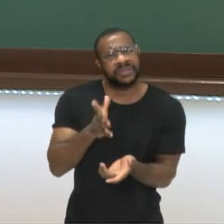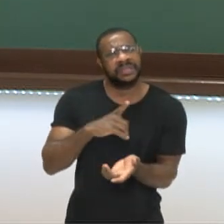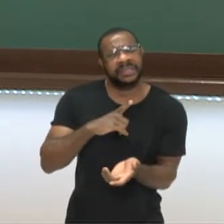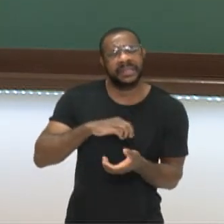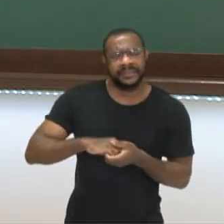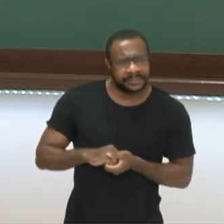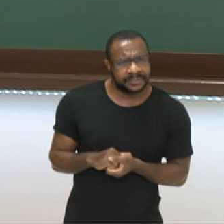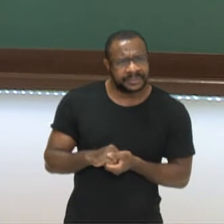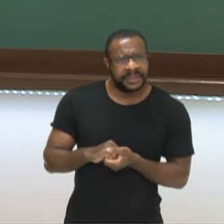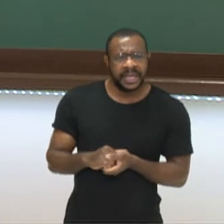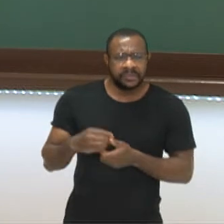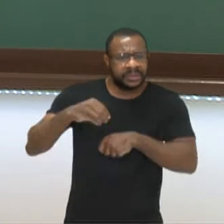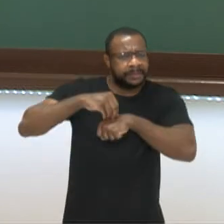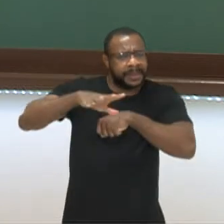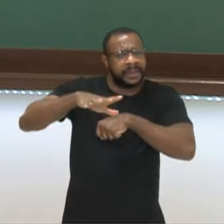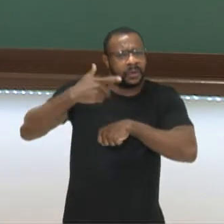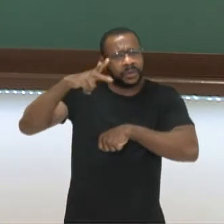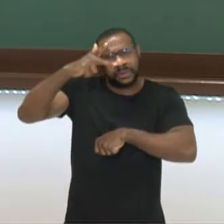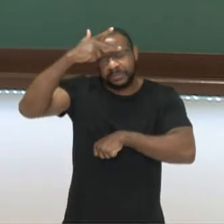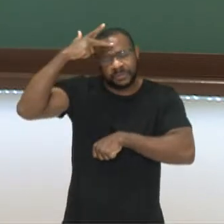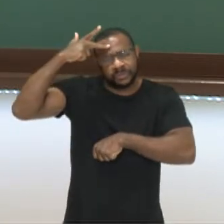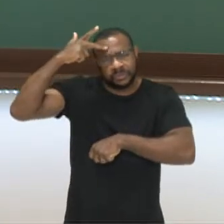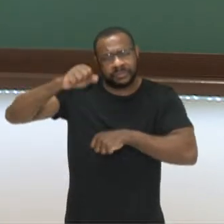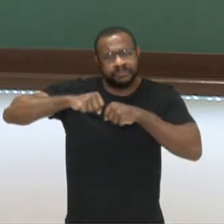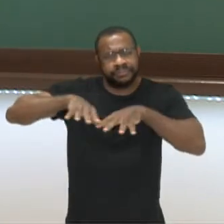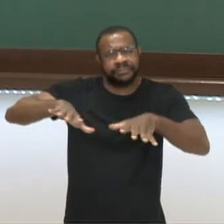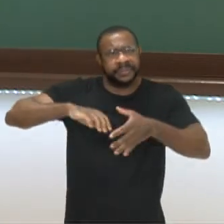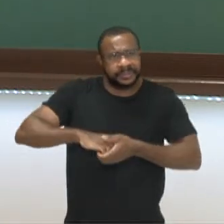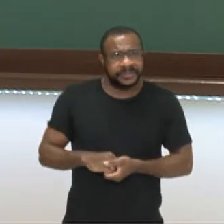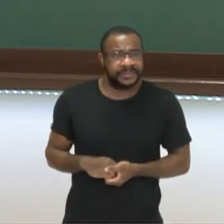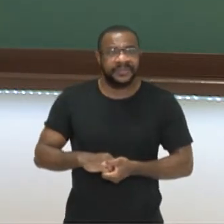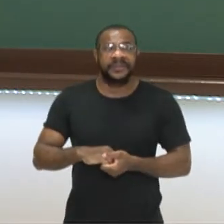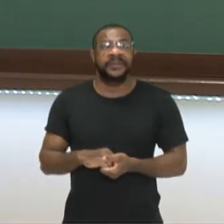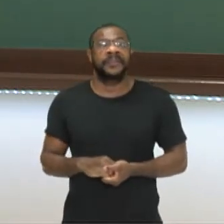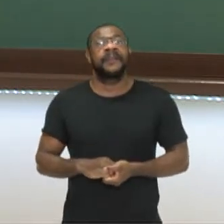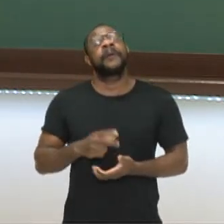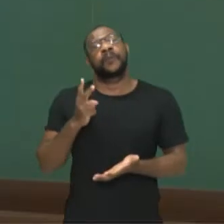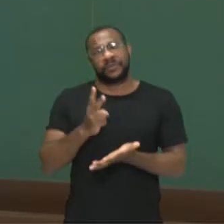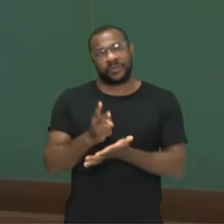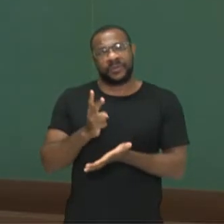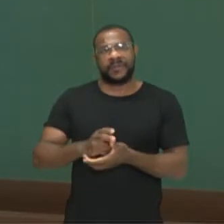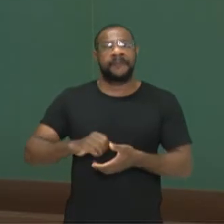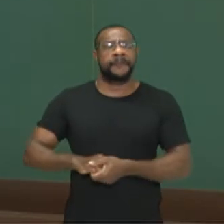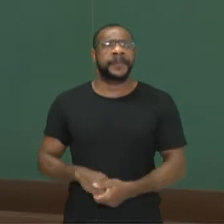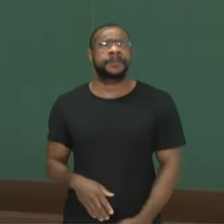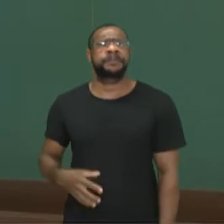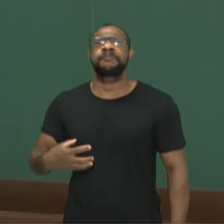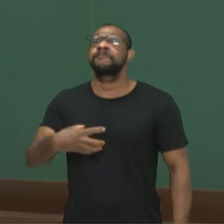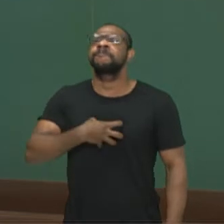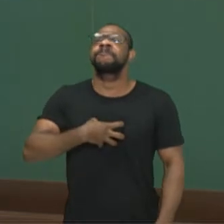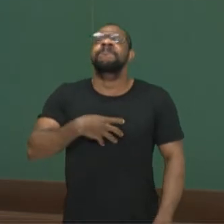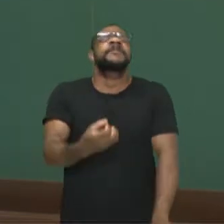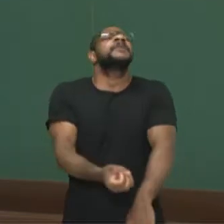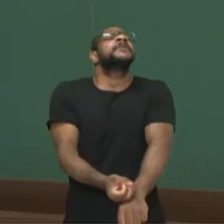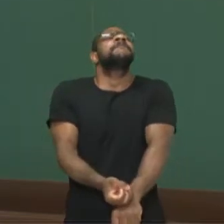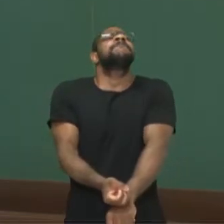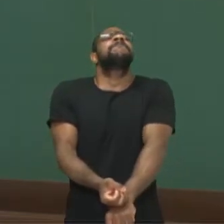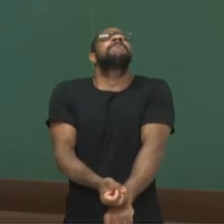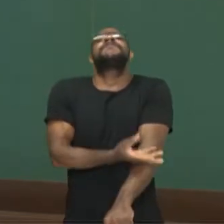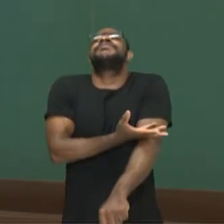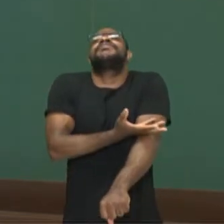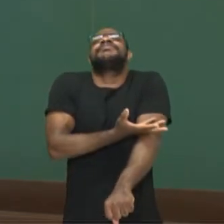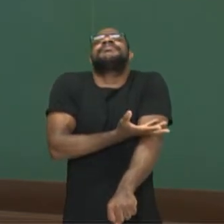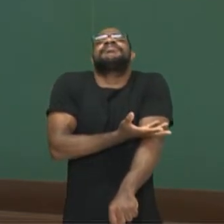que você transmite às outras pessoas. Por isso esse exercício. Continuando, emoções. Emoções